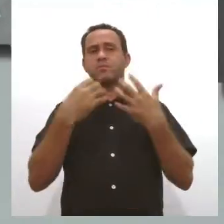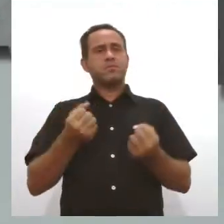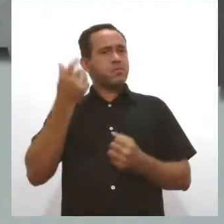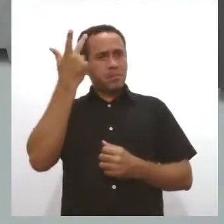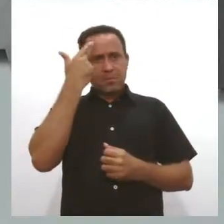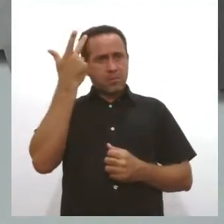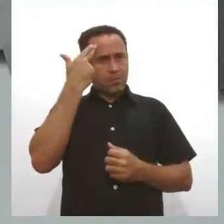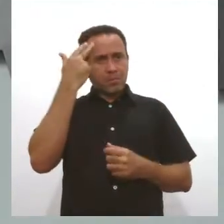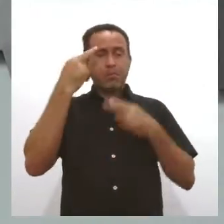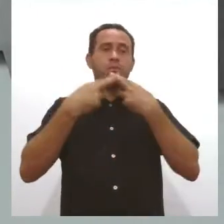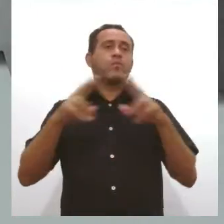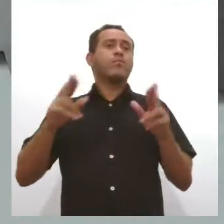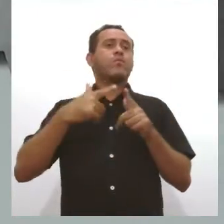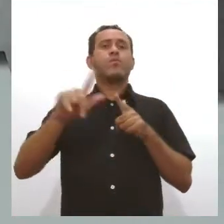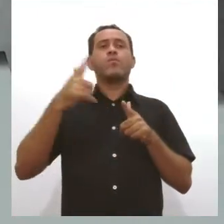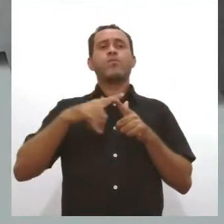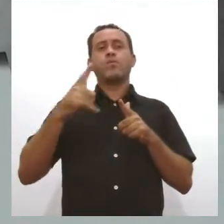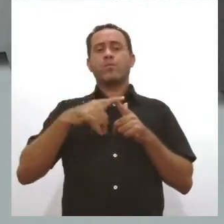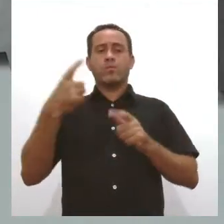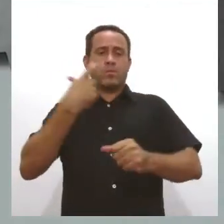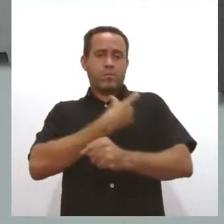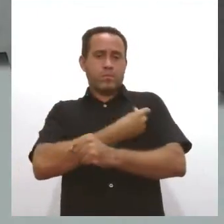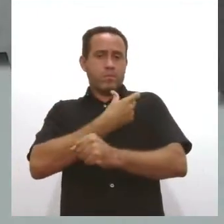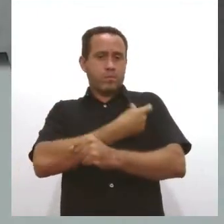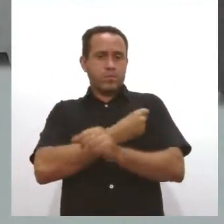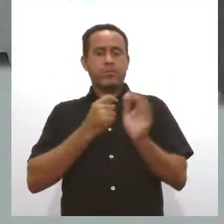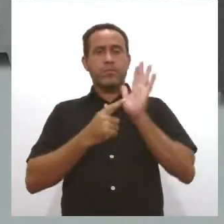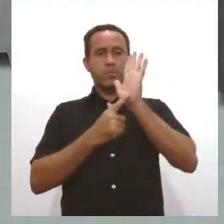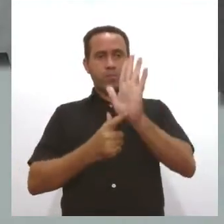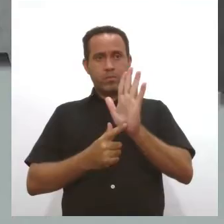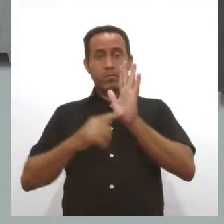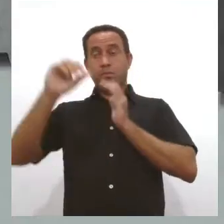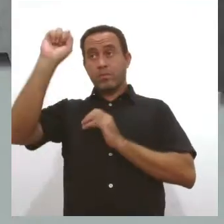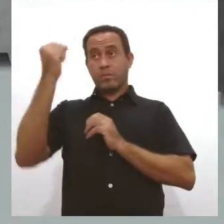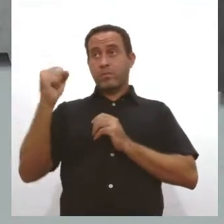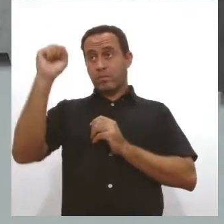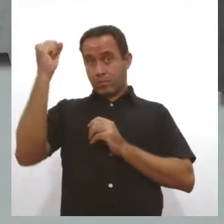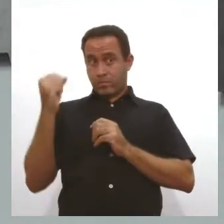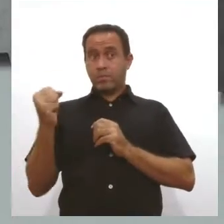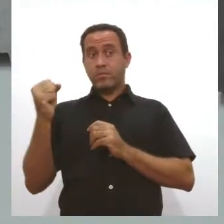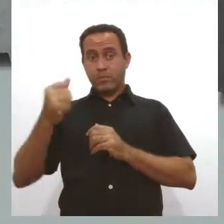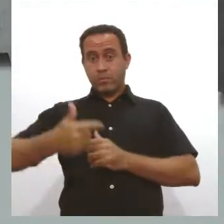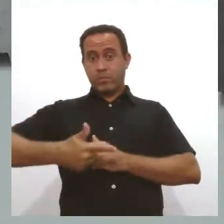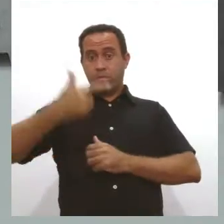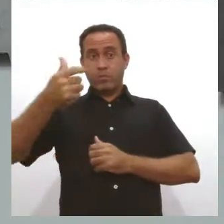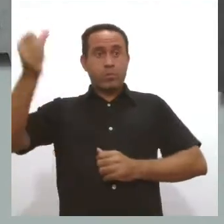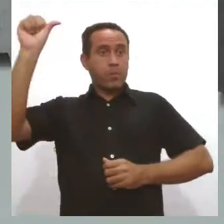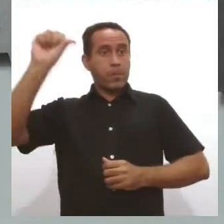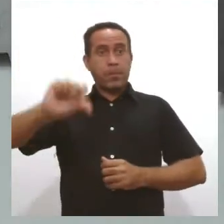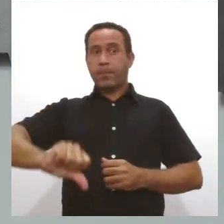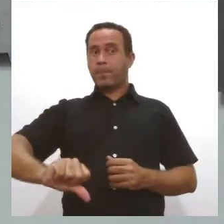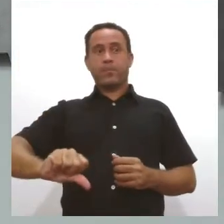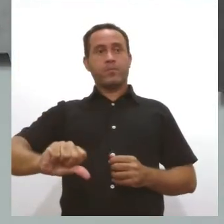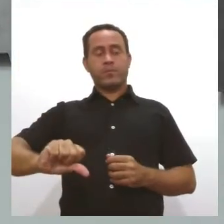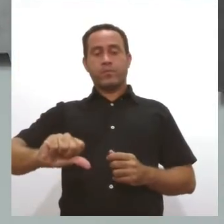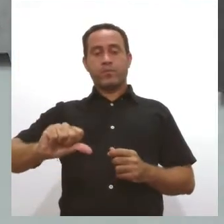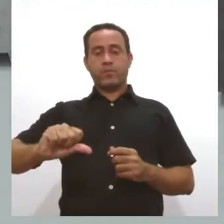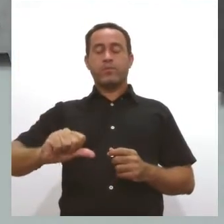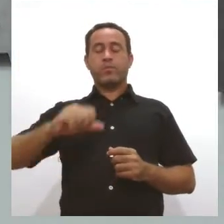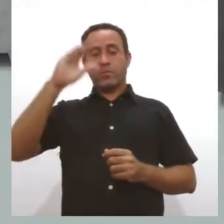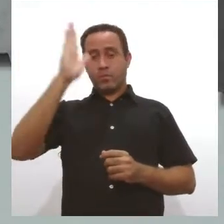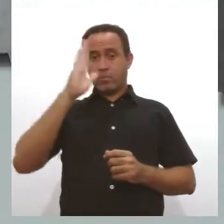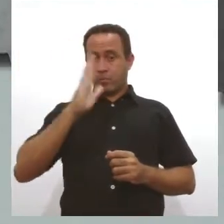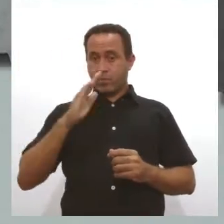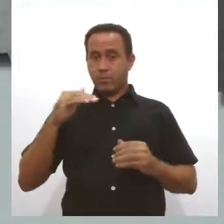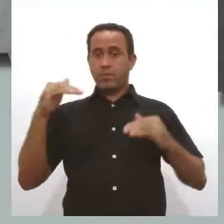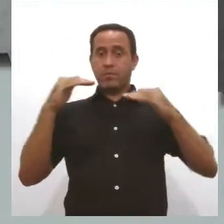e resolver os problemas de vacinação apontados, já que Sergipe figura como o segundo pior índice de cobertura no Brasil,